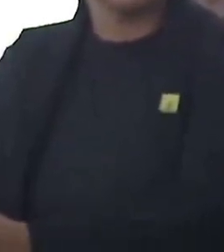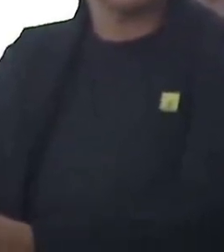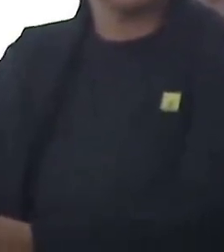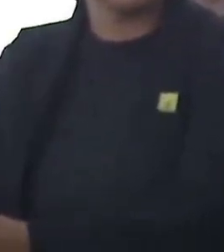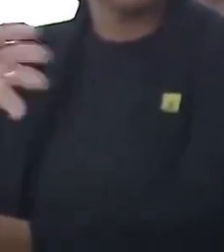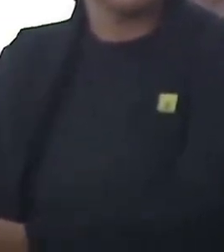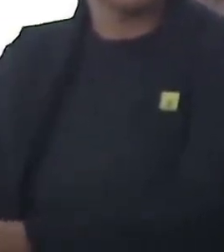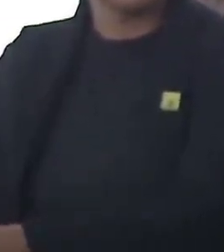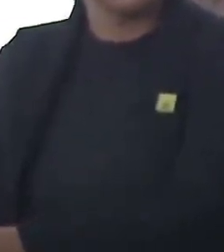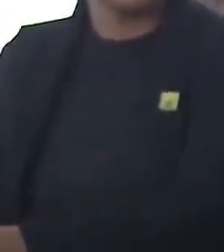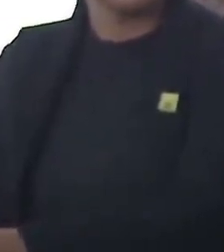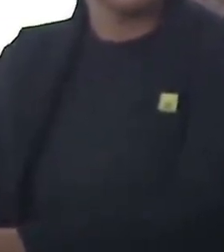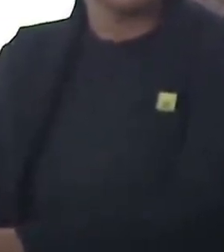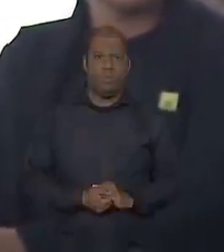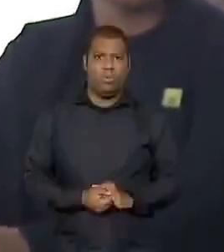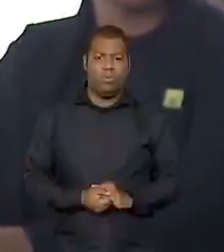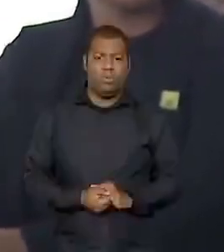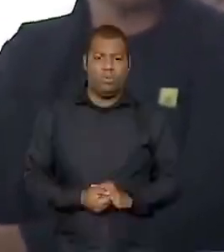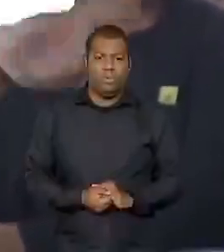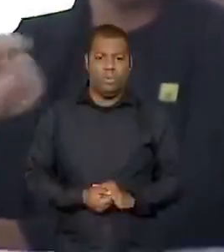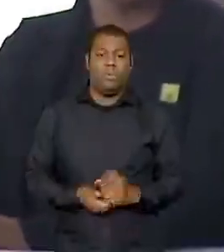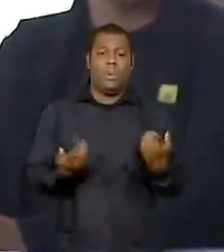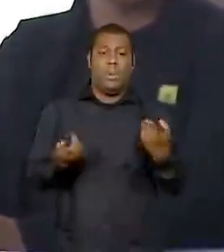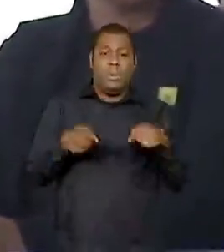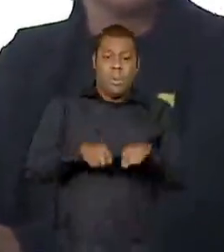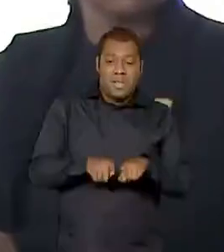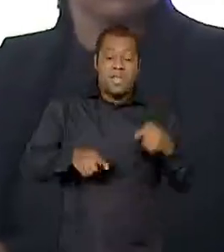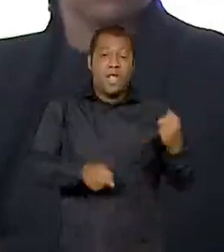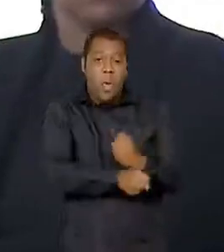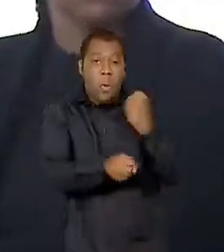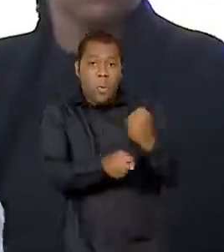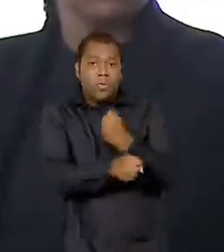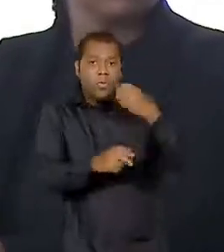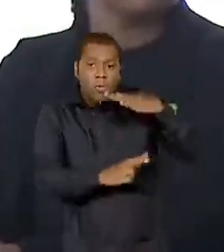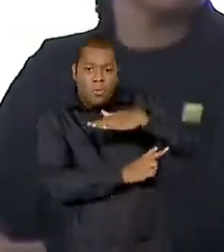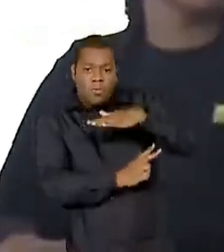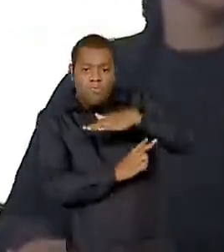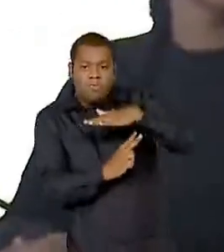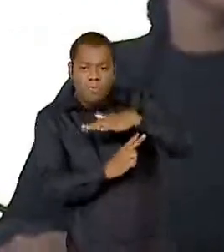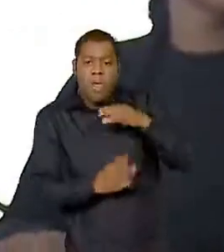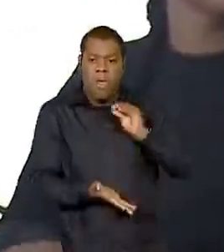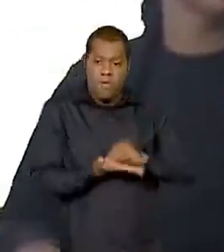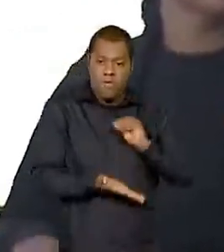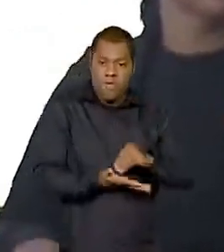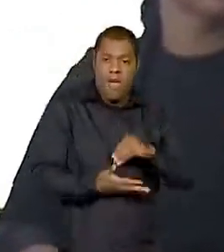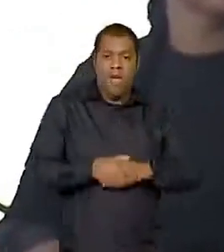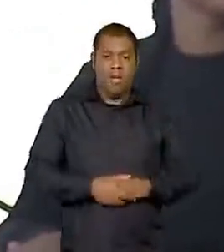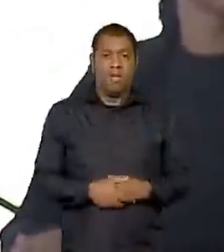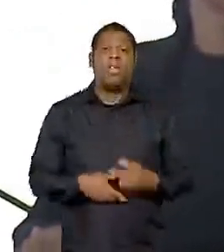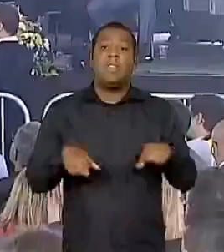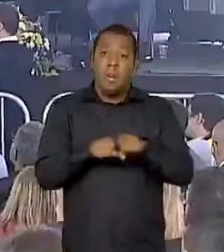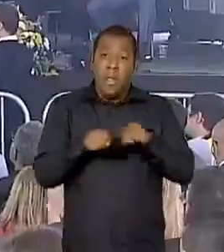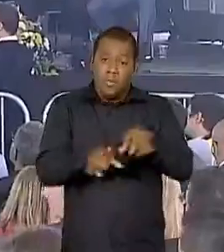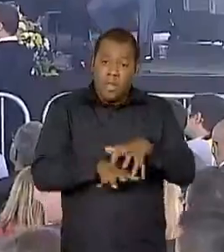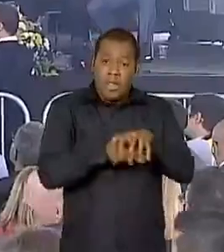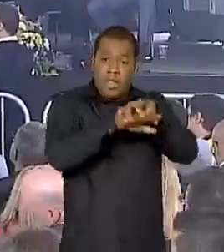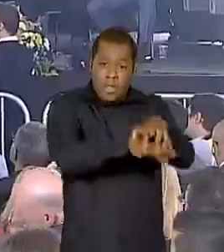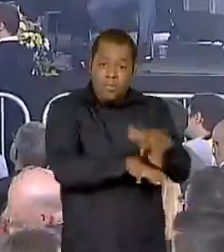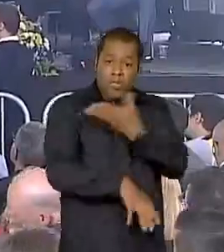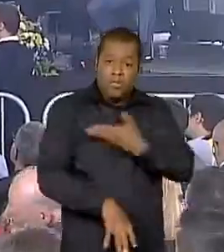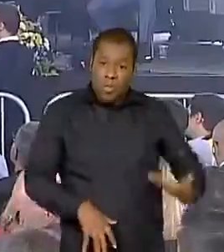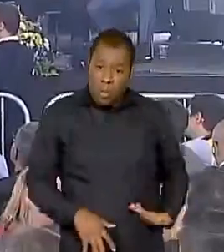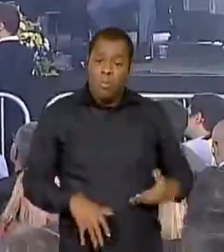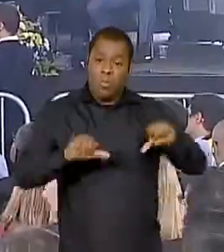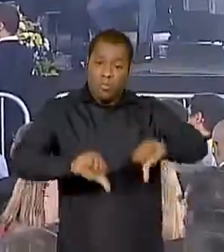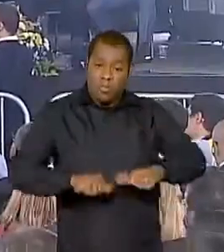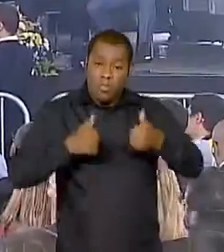parceria as obras da Perimetral. Vamos fazer os viadutos que estão faltando. Vamos melhorar a mobilidade urbana. Vamos tirar as pessoas